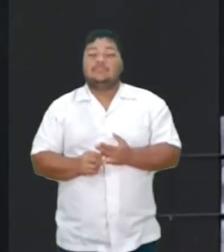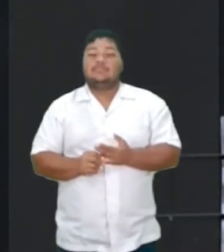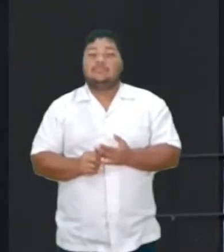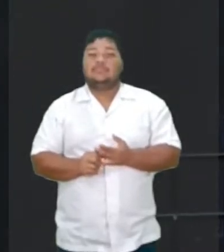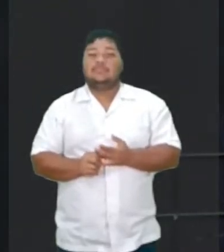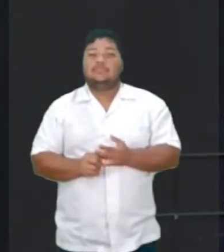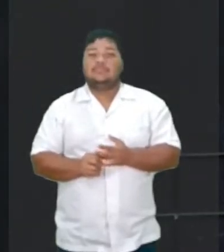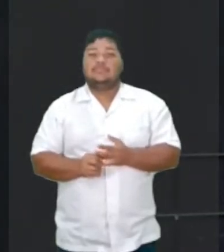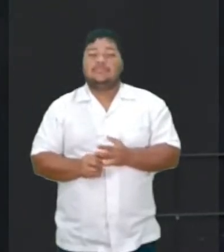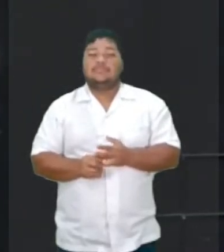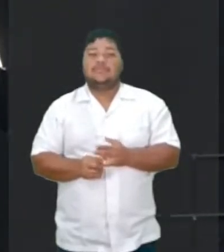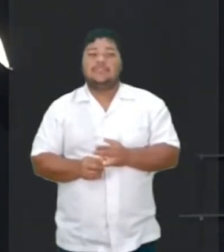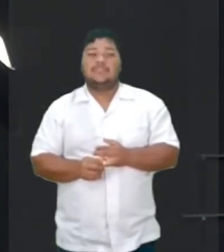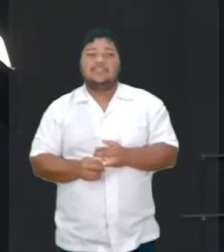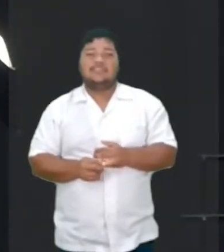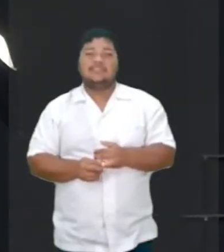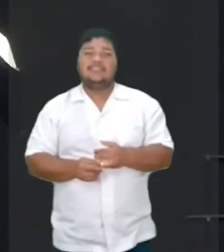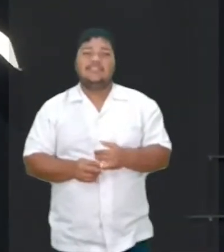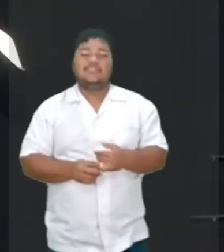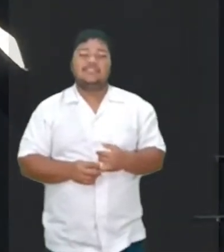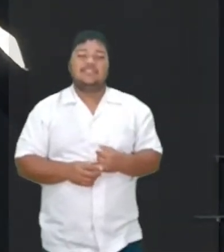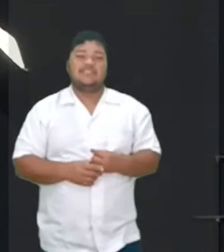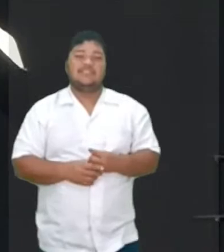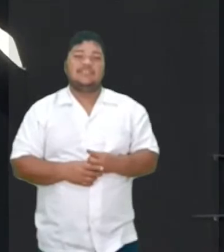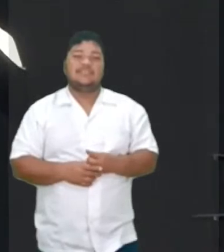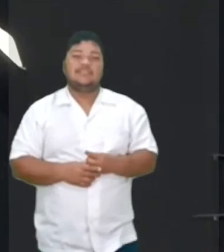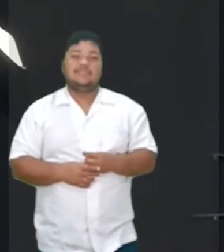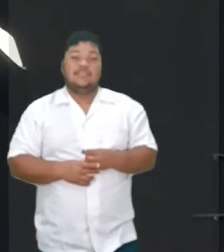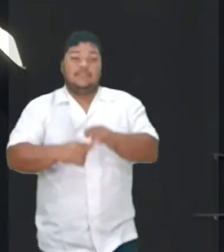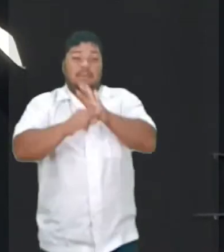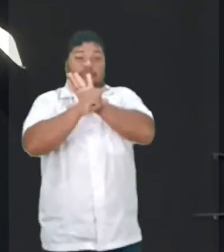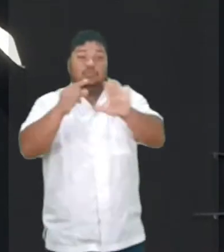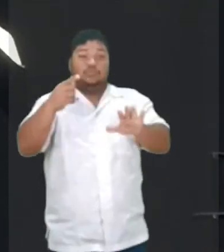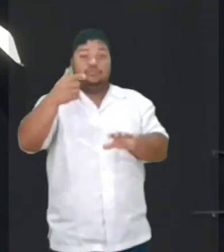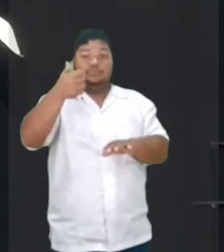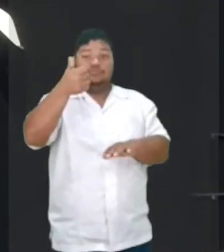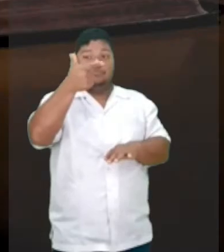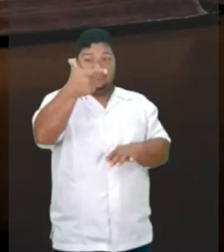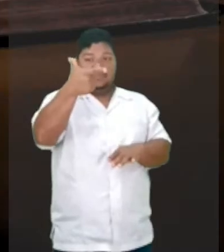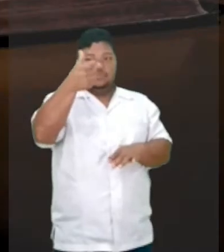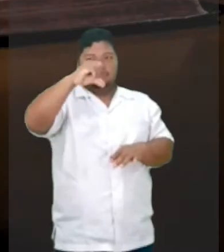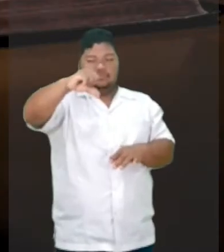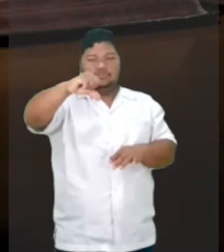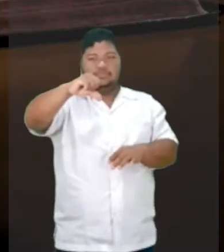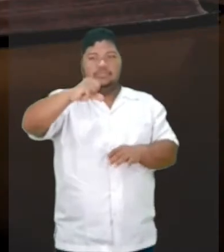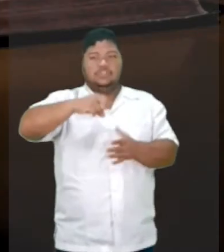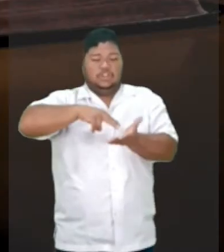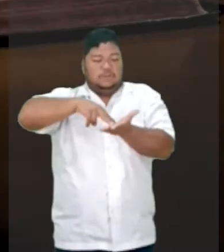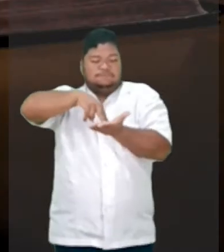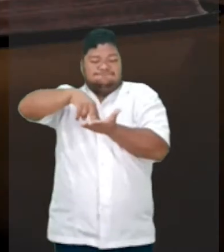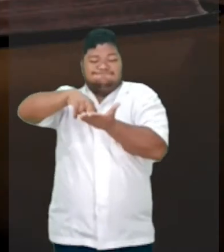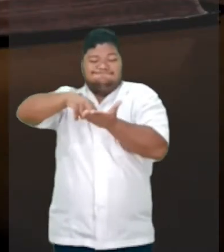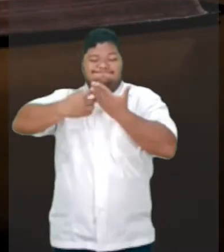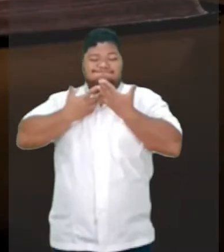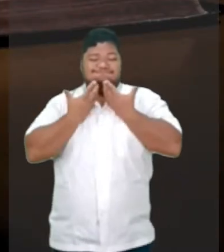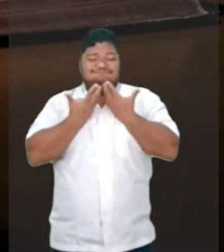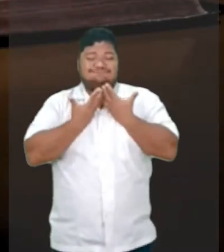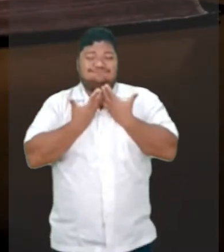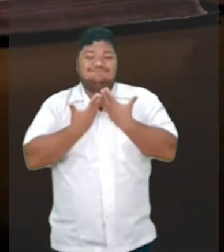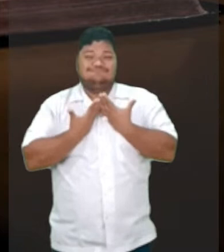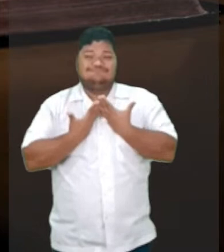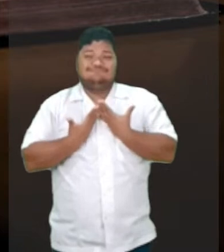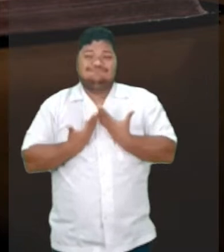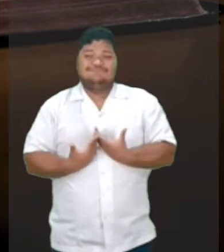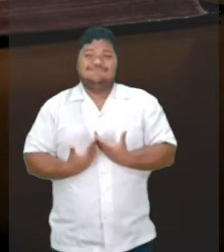Olha o que Deus quer fazer com você hoje. Verso 29. Ele fortalece ao cansado e